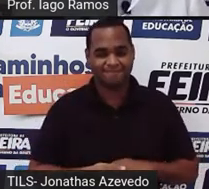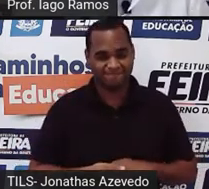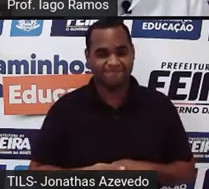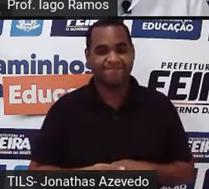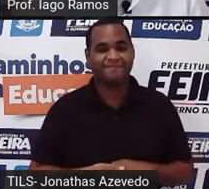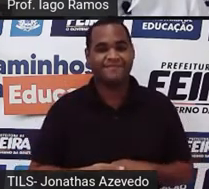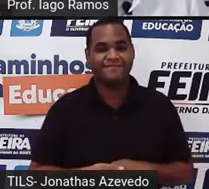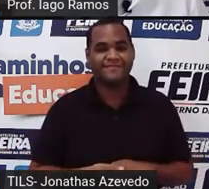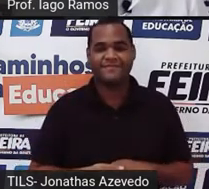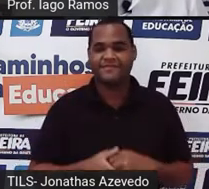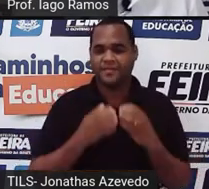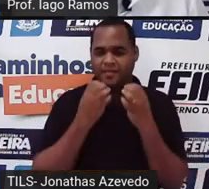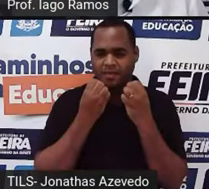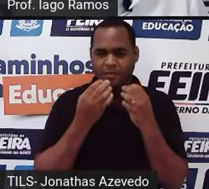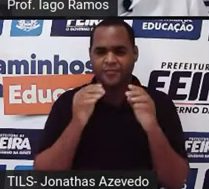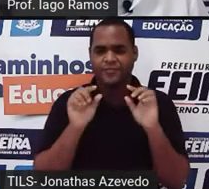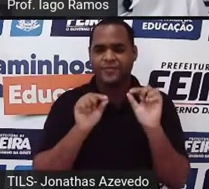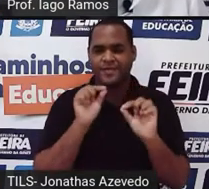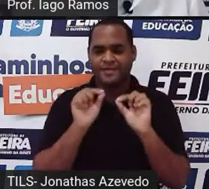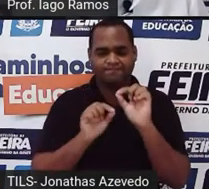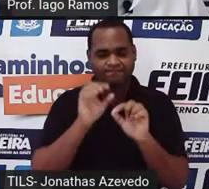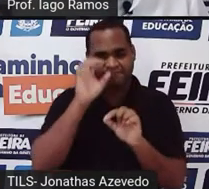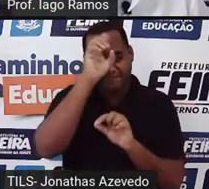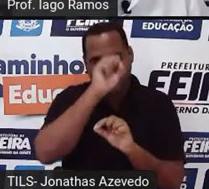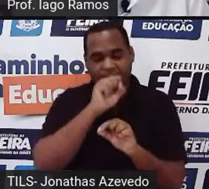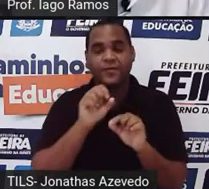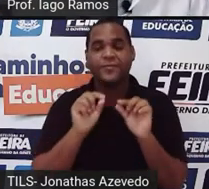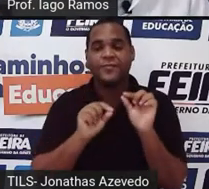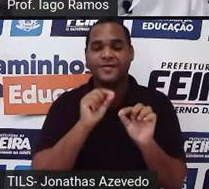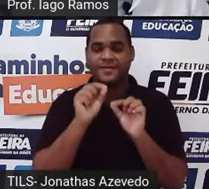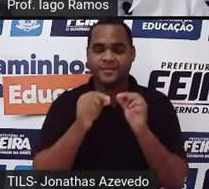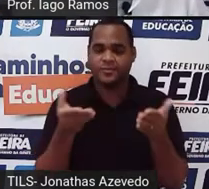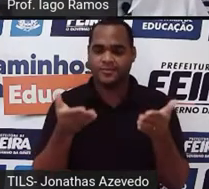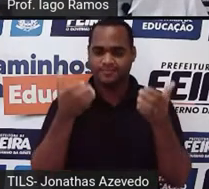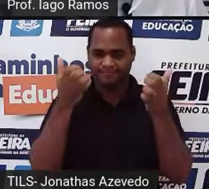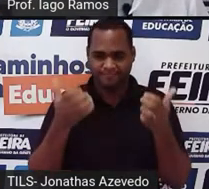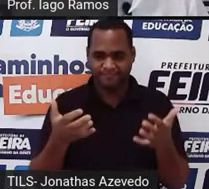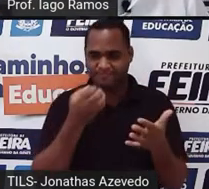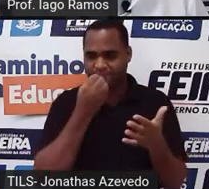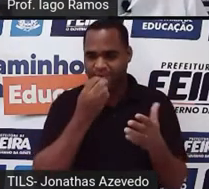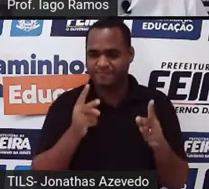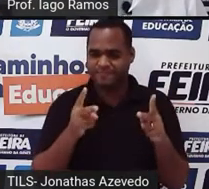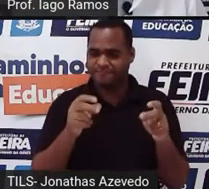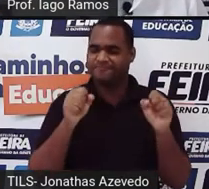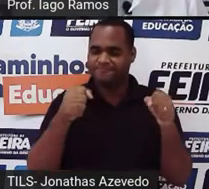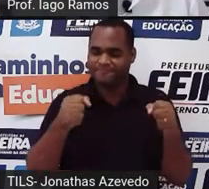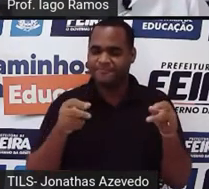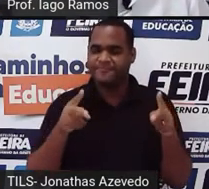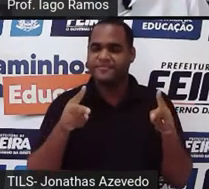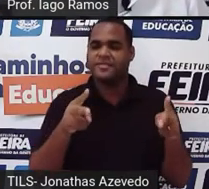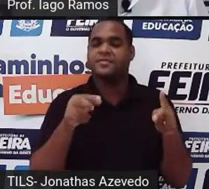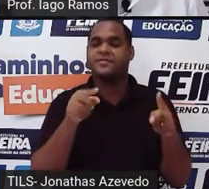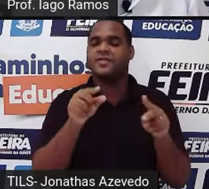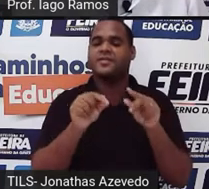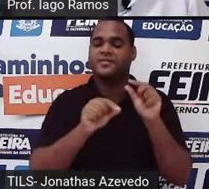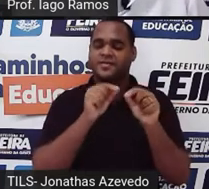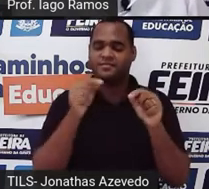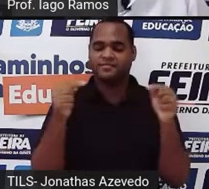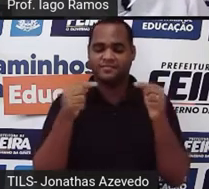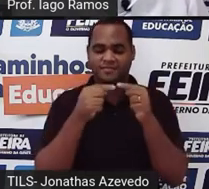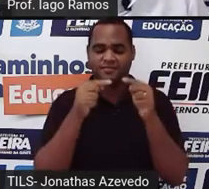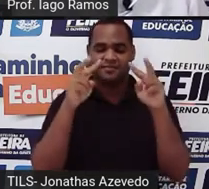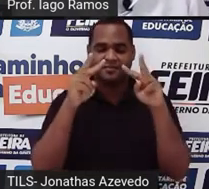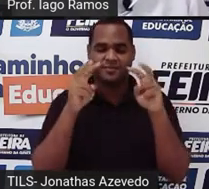bom? Bom, e o que é que a gente tem para aprender hoje? Vamos ainda continuar um tema